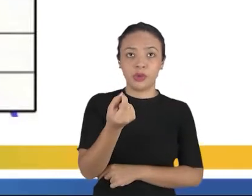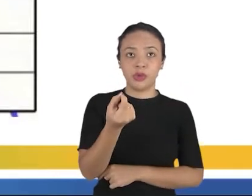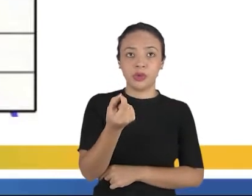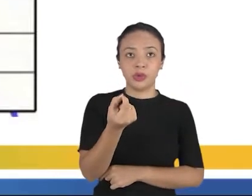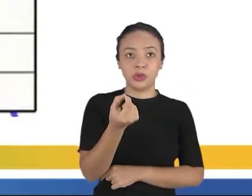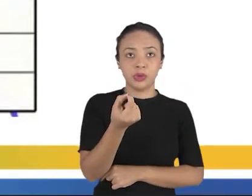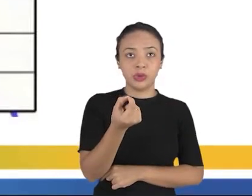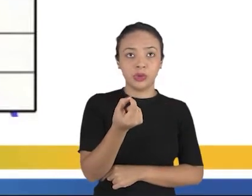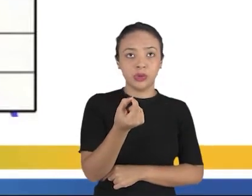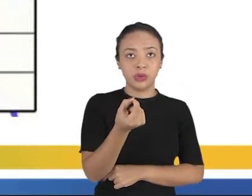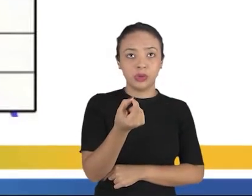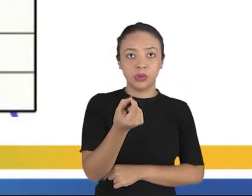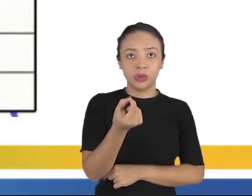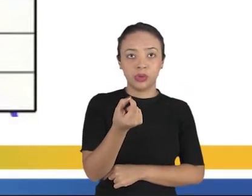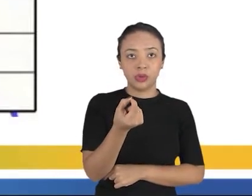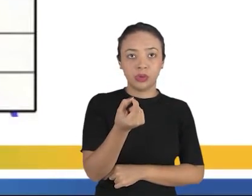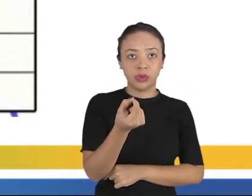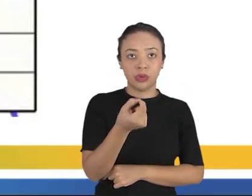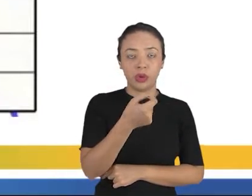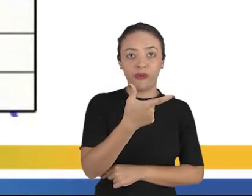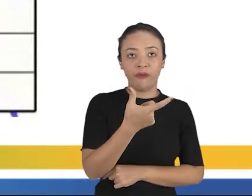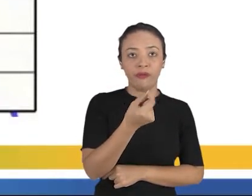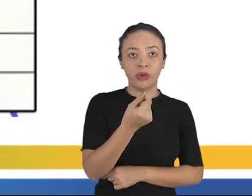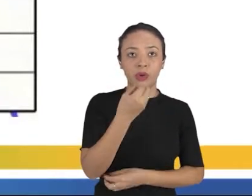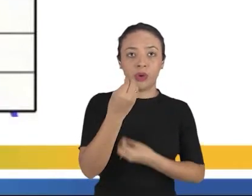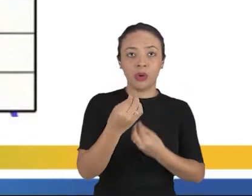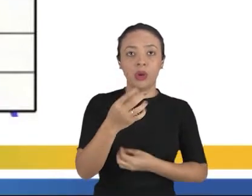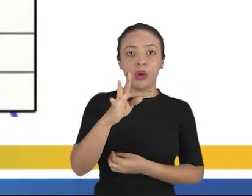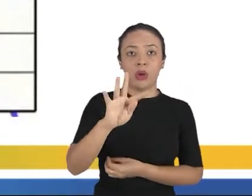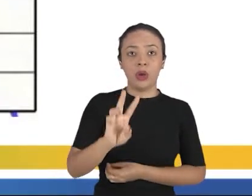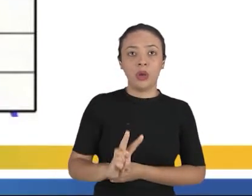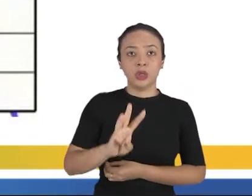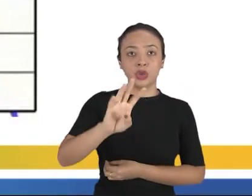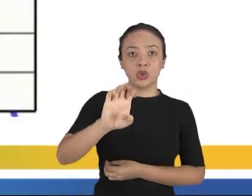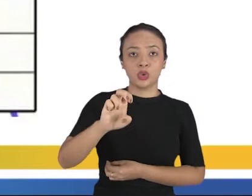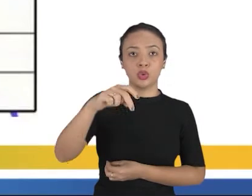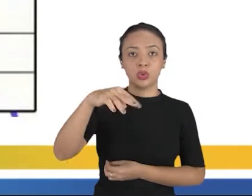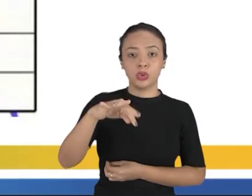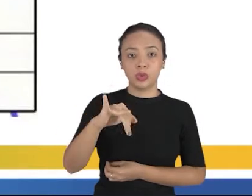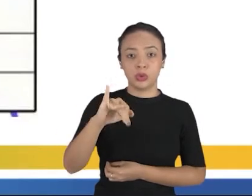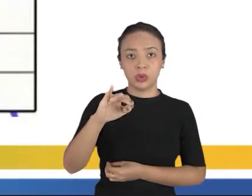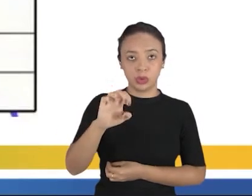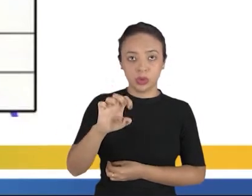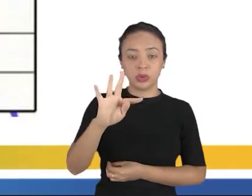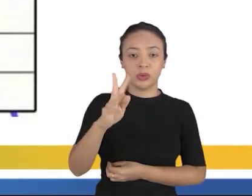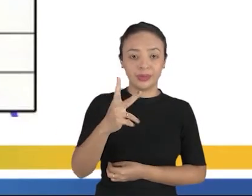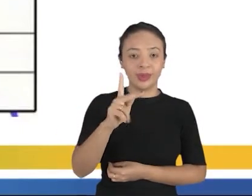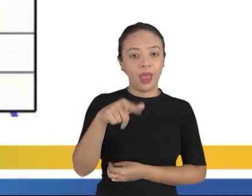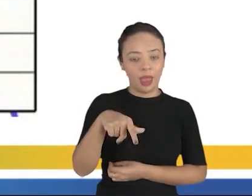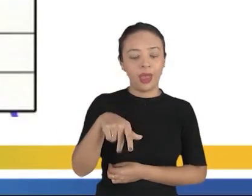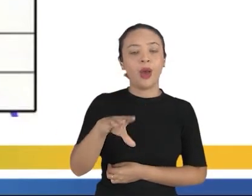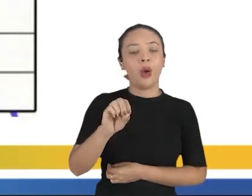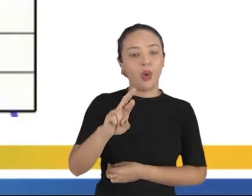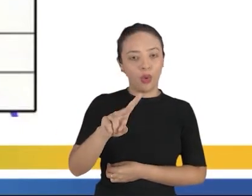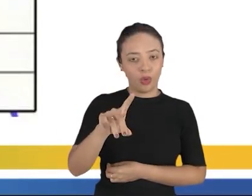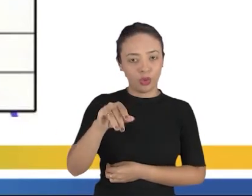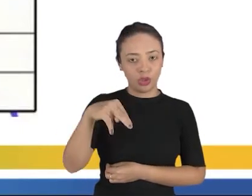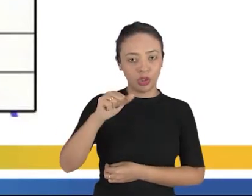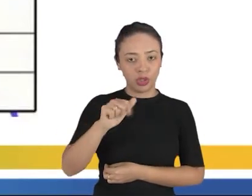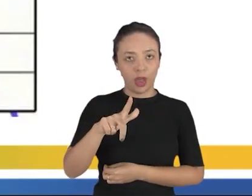no 20º, né? O 20º nós falamos 20th, certo? Ele é um número ordinal.